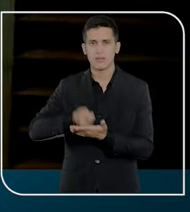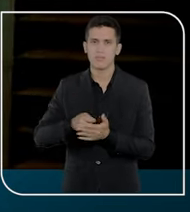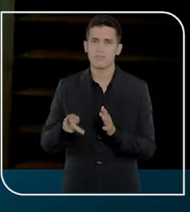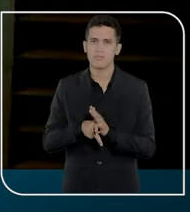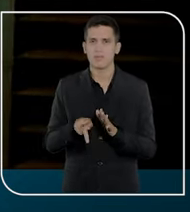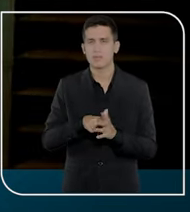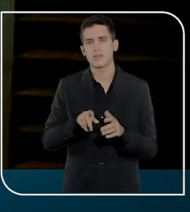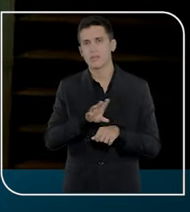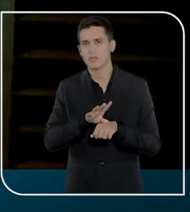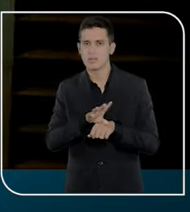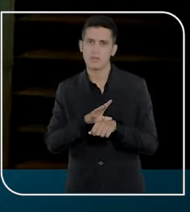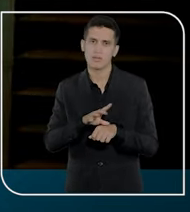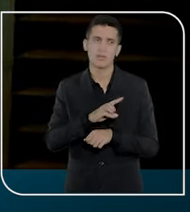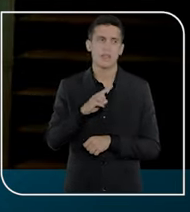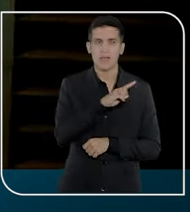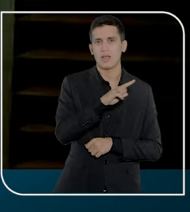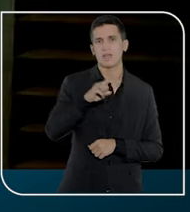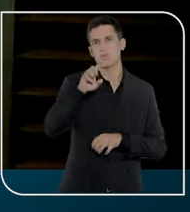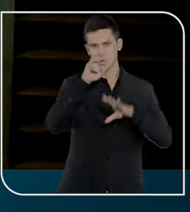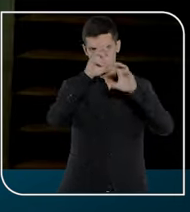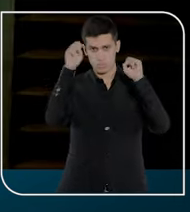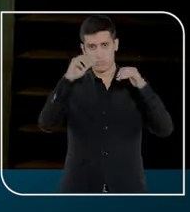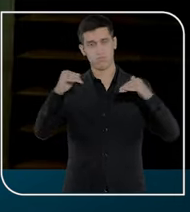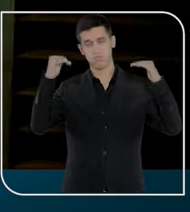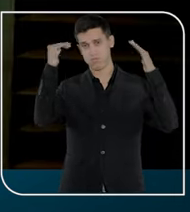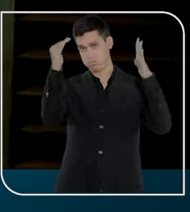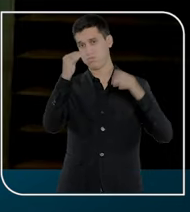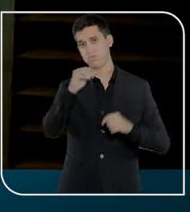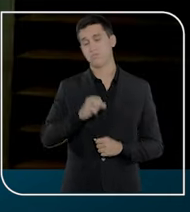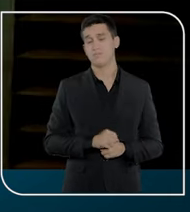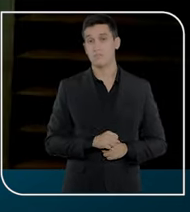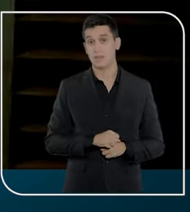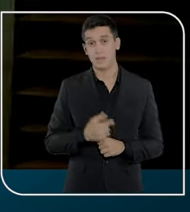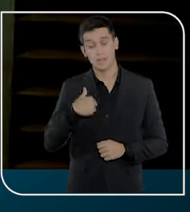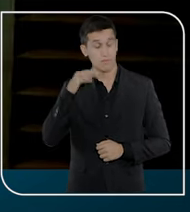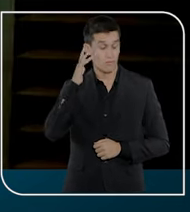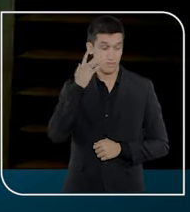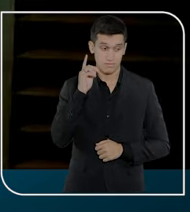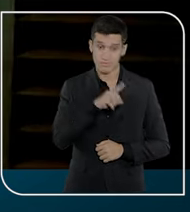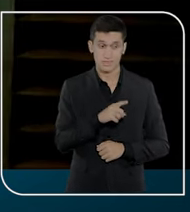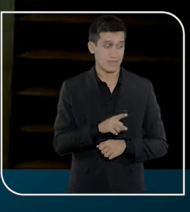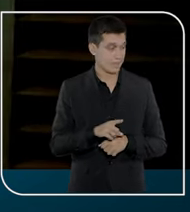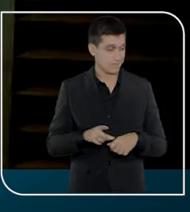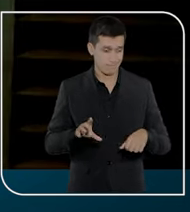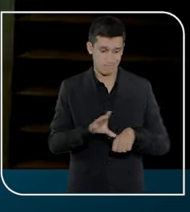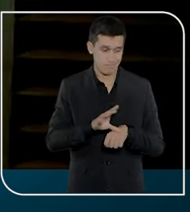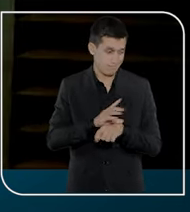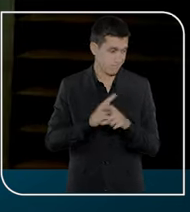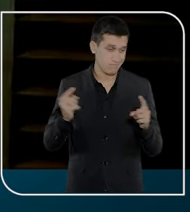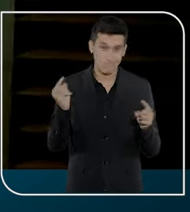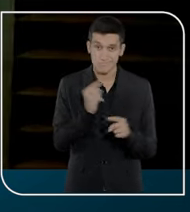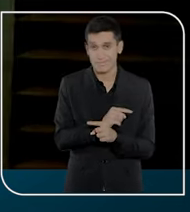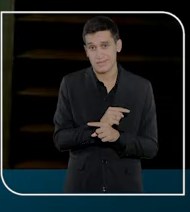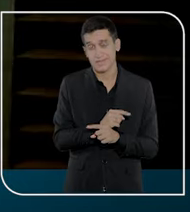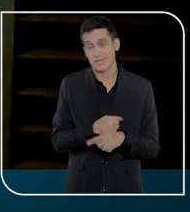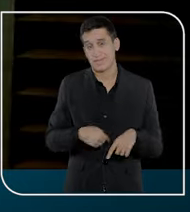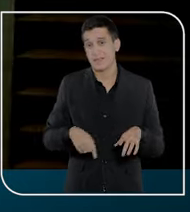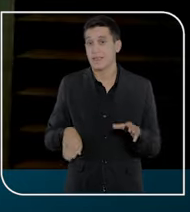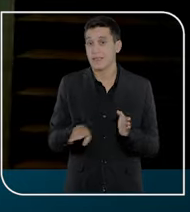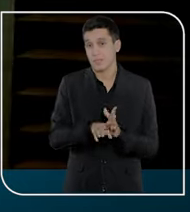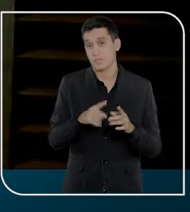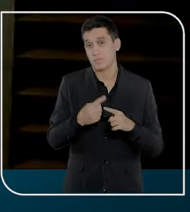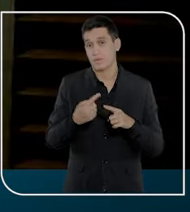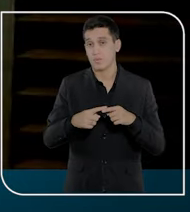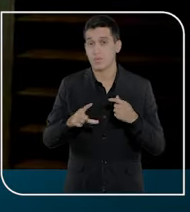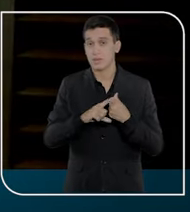pelo STF, eu acho absolutamente inconstitucional, mesmo porque o artigo